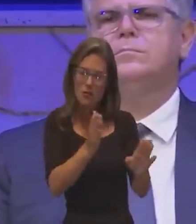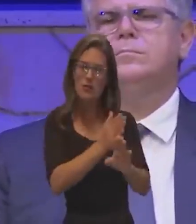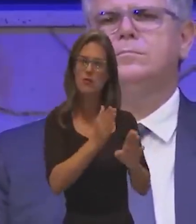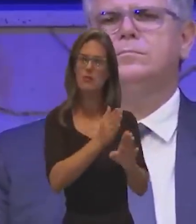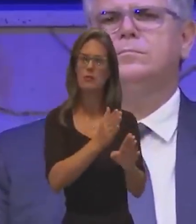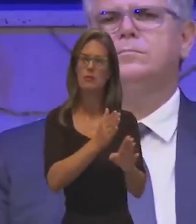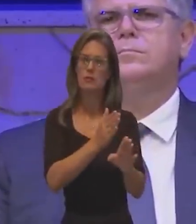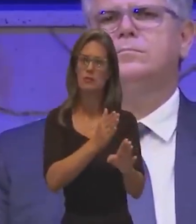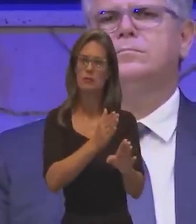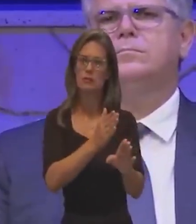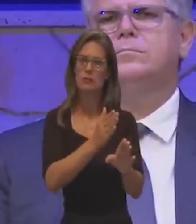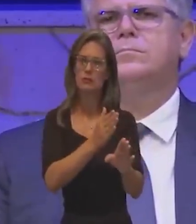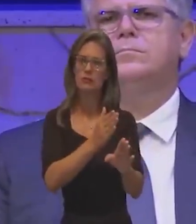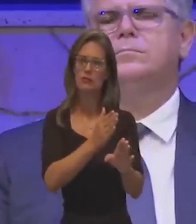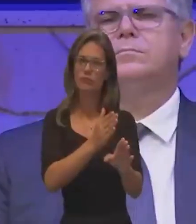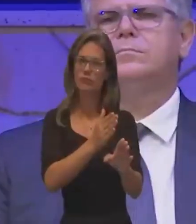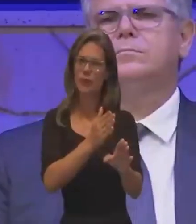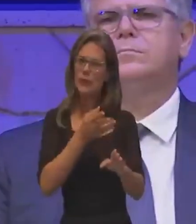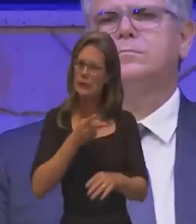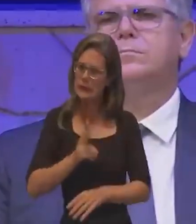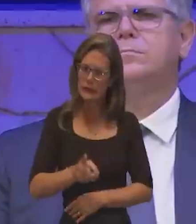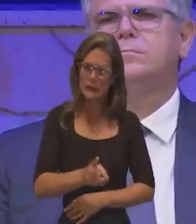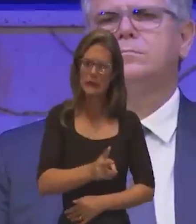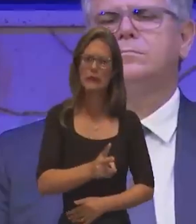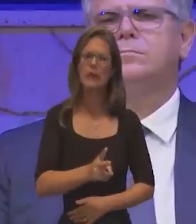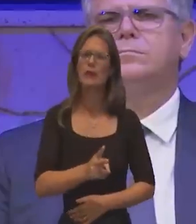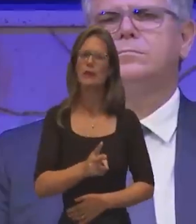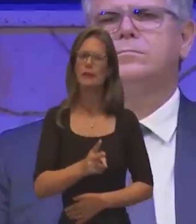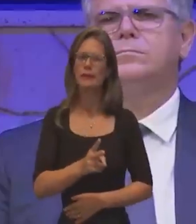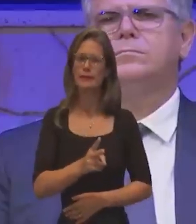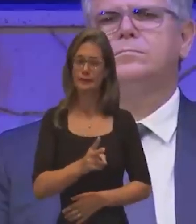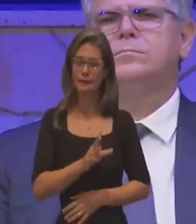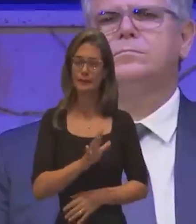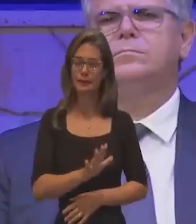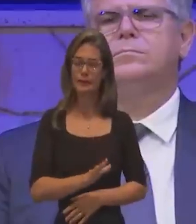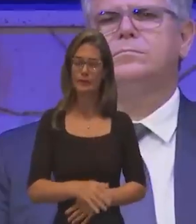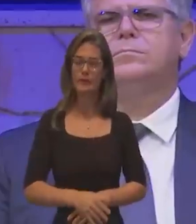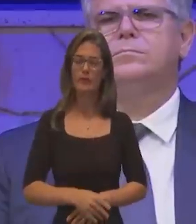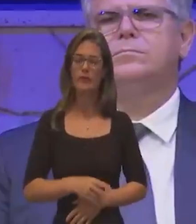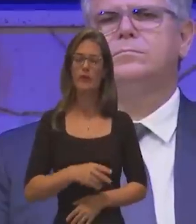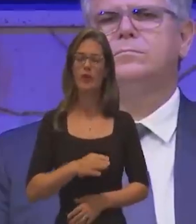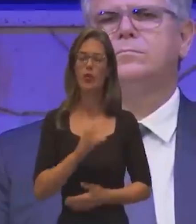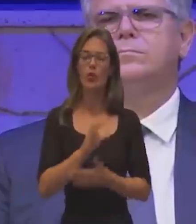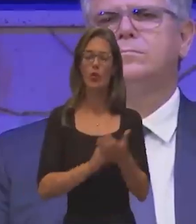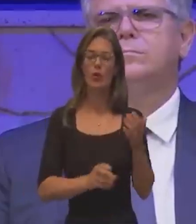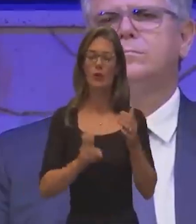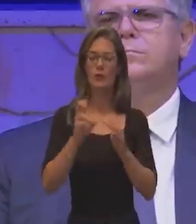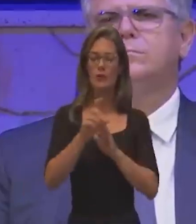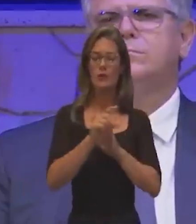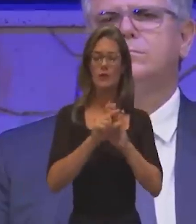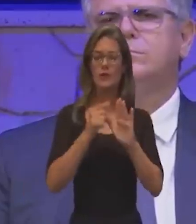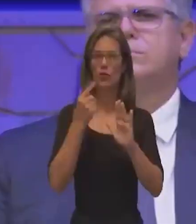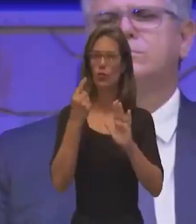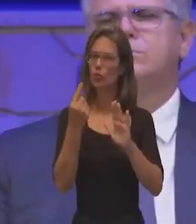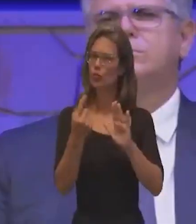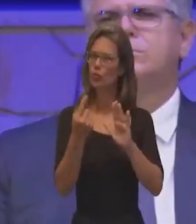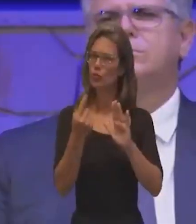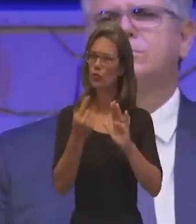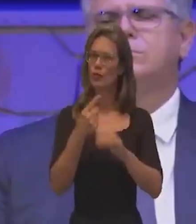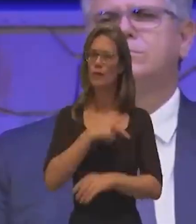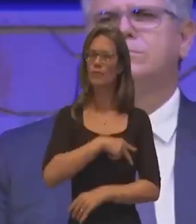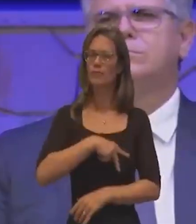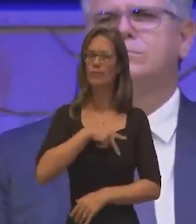todo. Mas quando ele fala essa verdade, nos fala aqui no capítulo 5, no verso 1, é como se o apóstolo